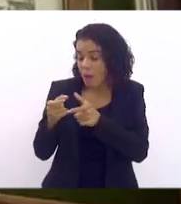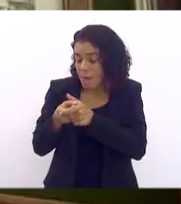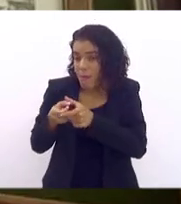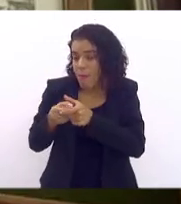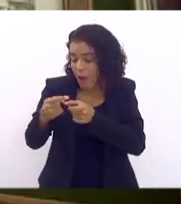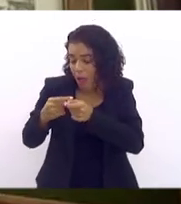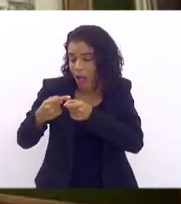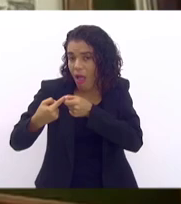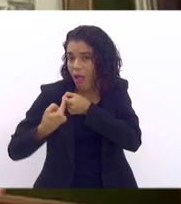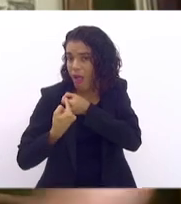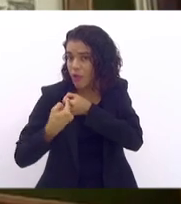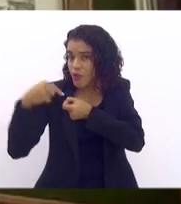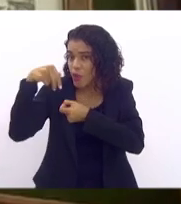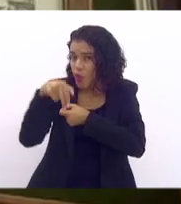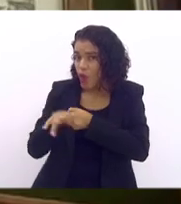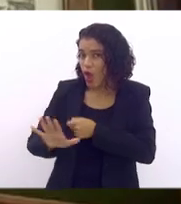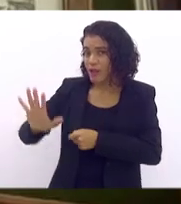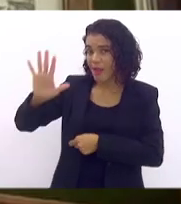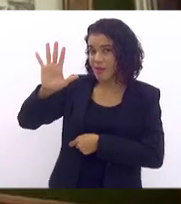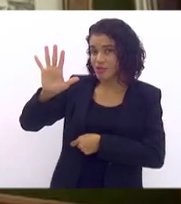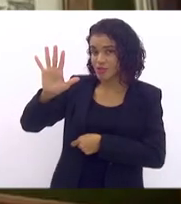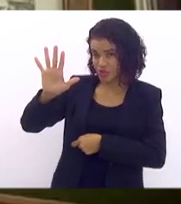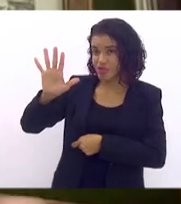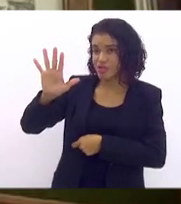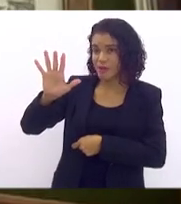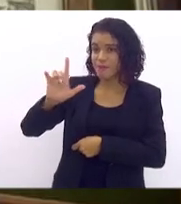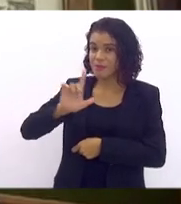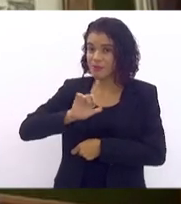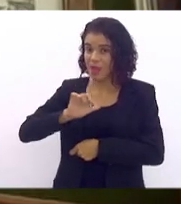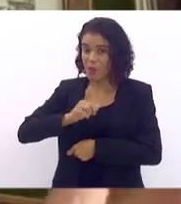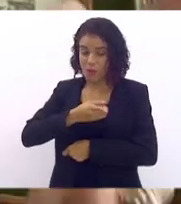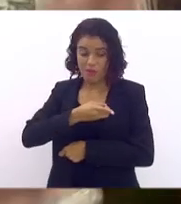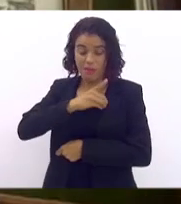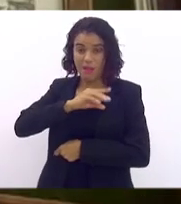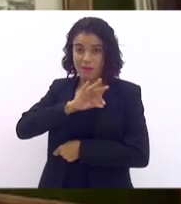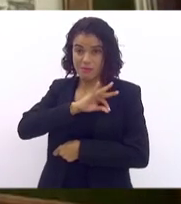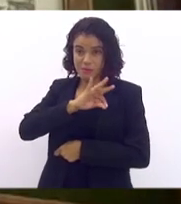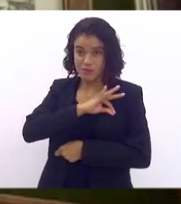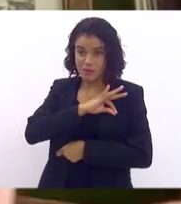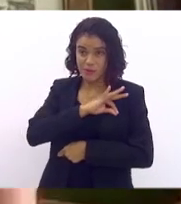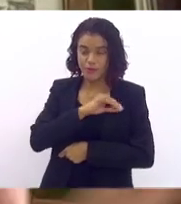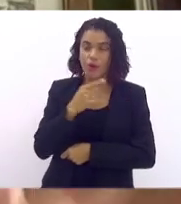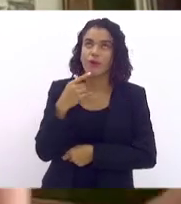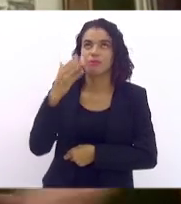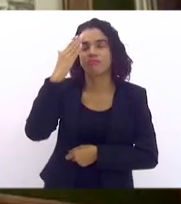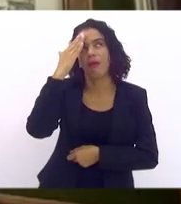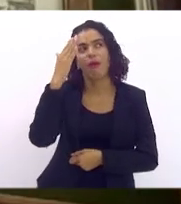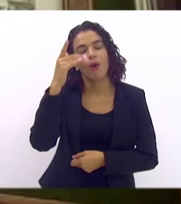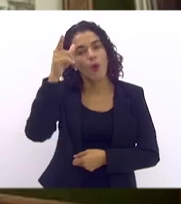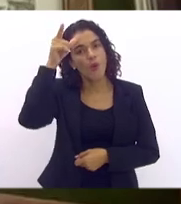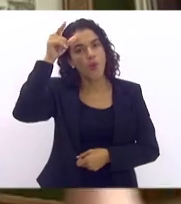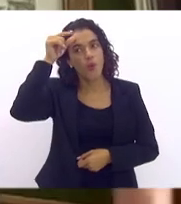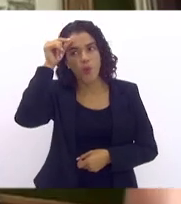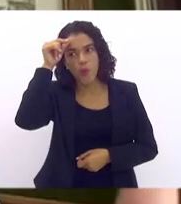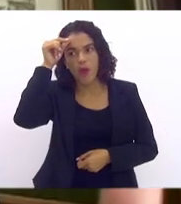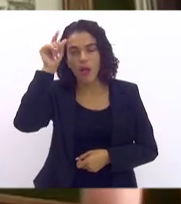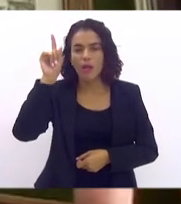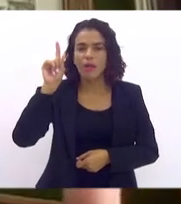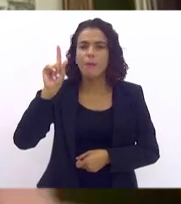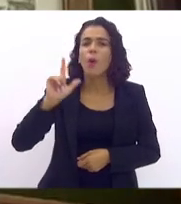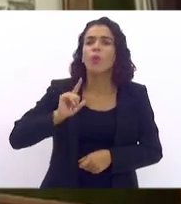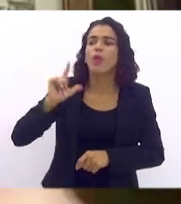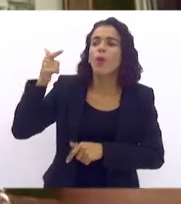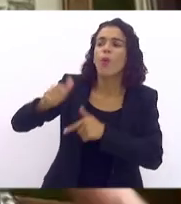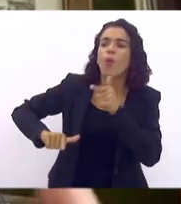do Nordeste, aonde, se tiver uma delegacia de polícia, a gente fala, olha, graças a Deus tem, mas o que, que tem mais